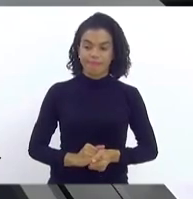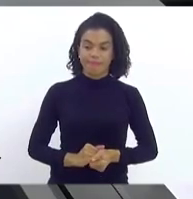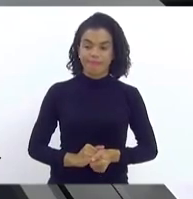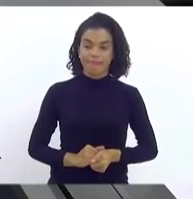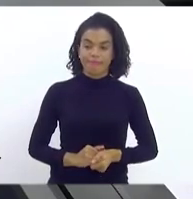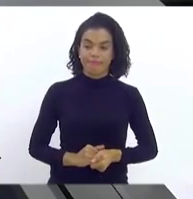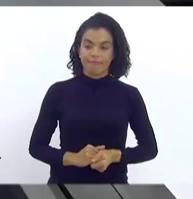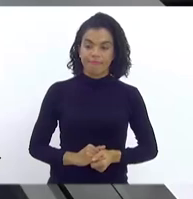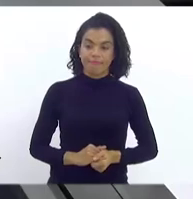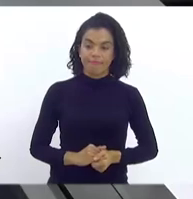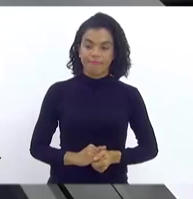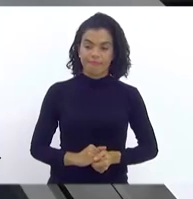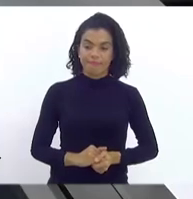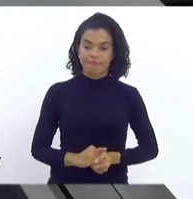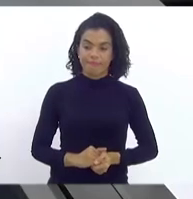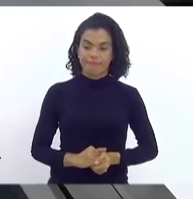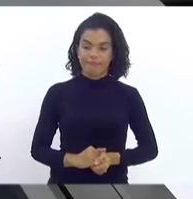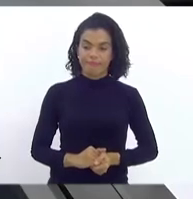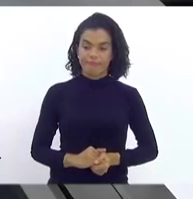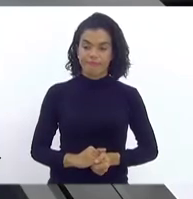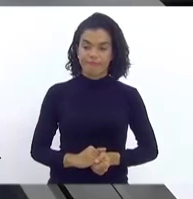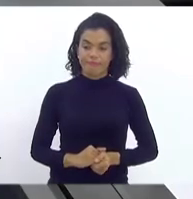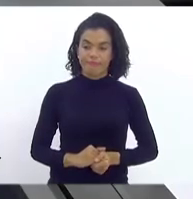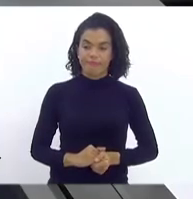nessa mesa aqui.